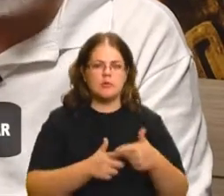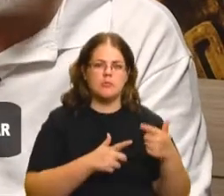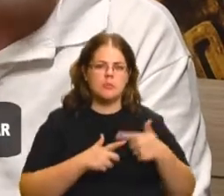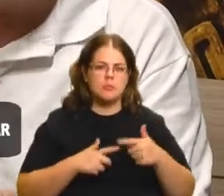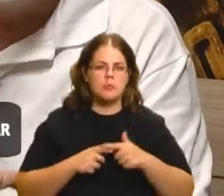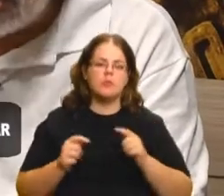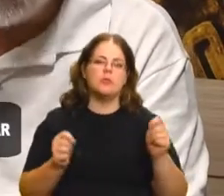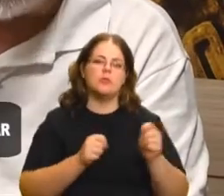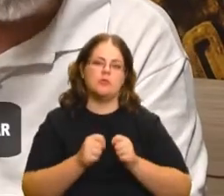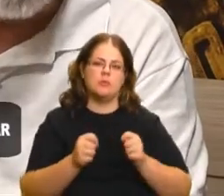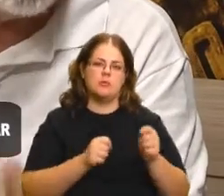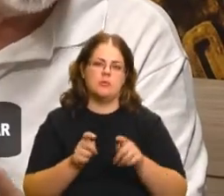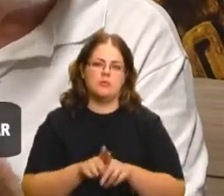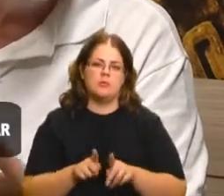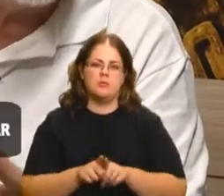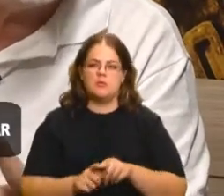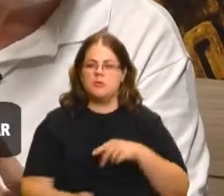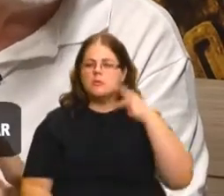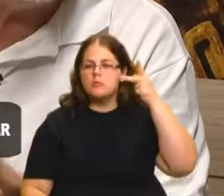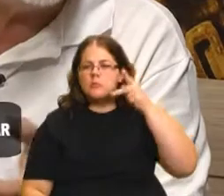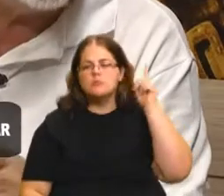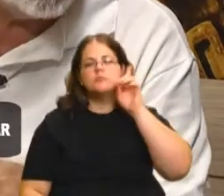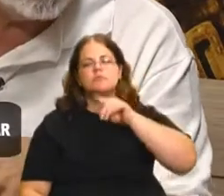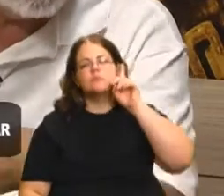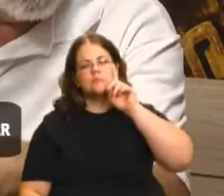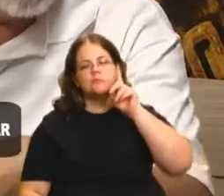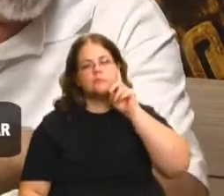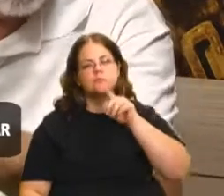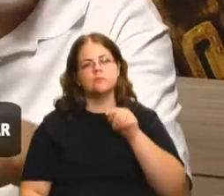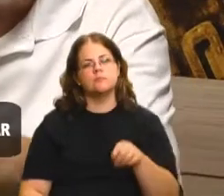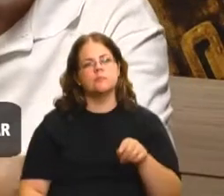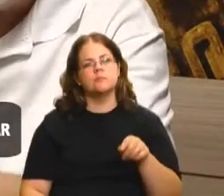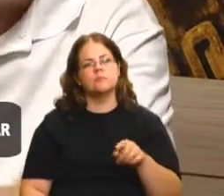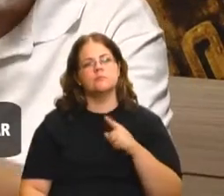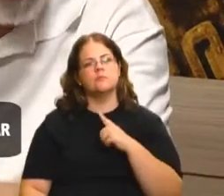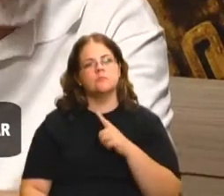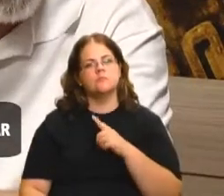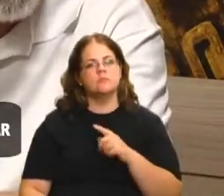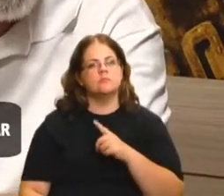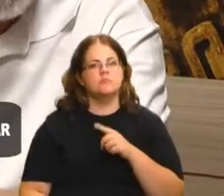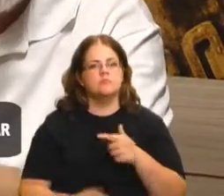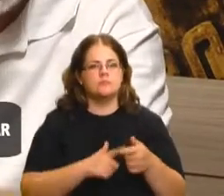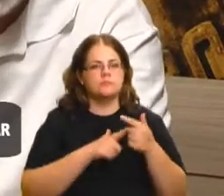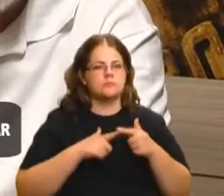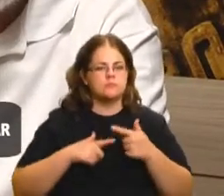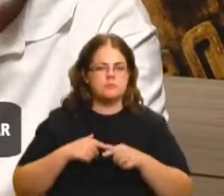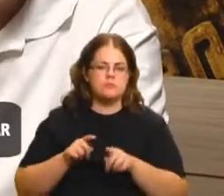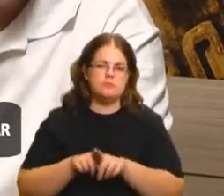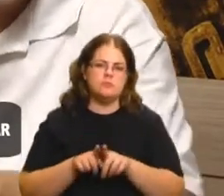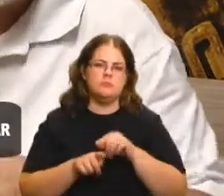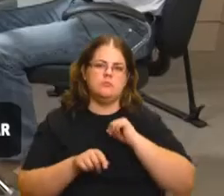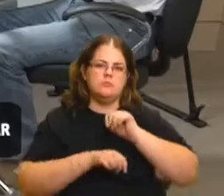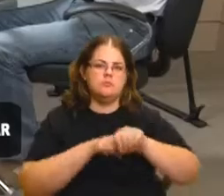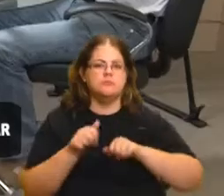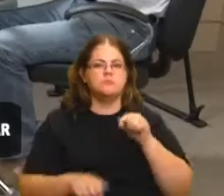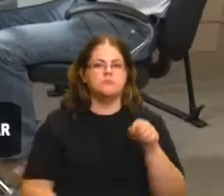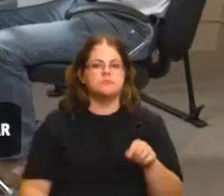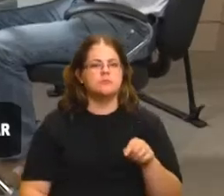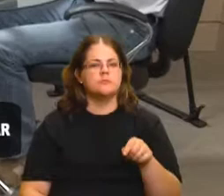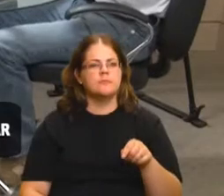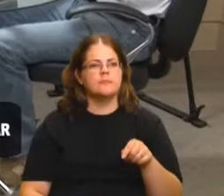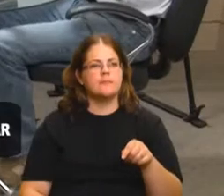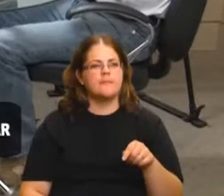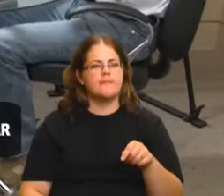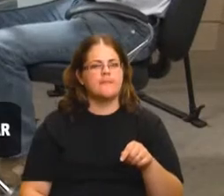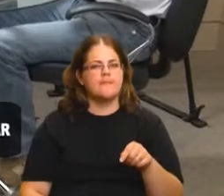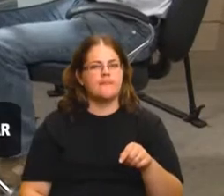econômicos, e uma coisa muito importante, a política americana, que tinha insuflado os golpes, muda no governo Jimmy Carter. E